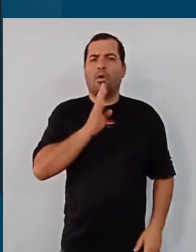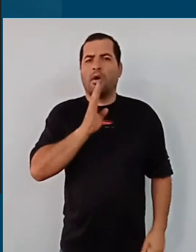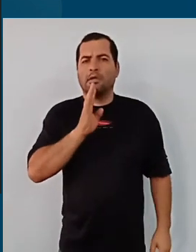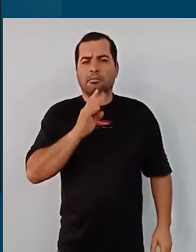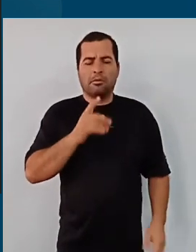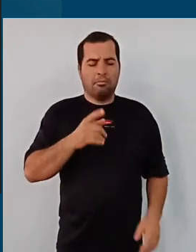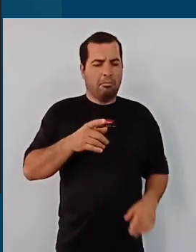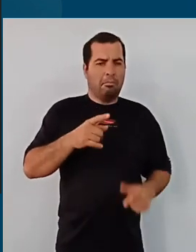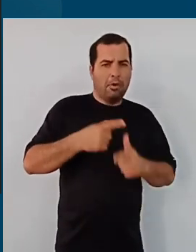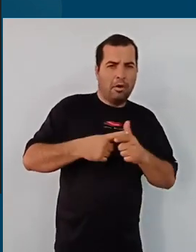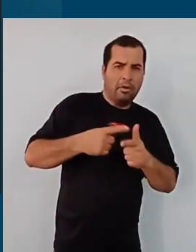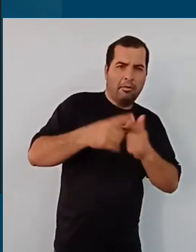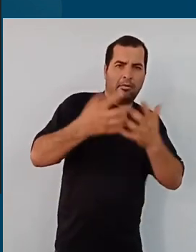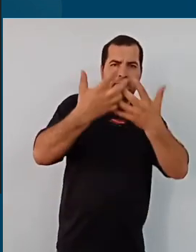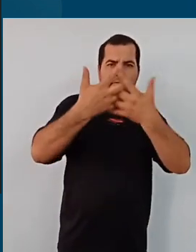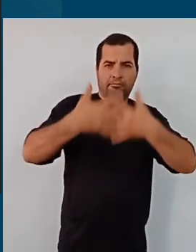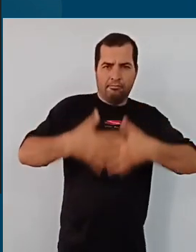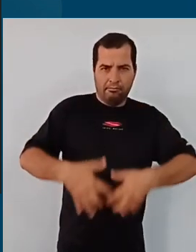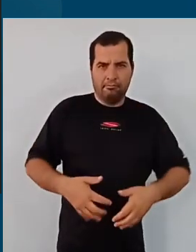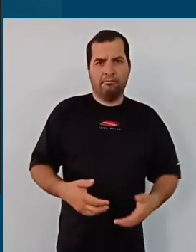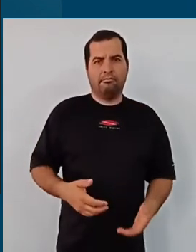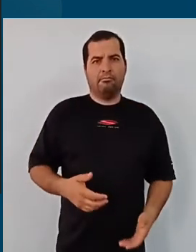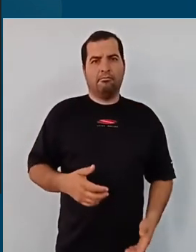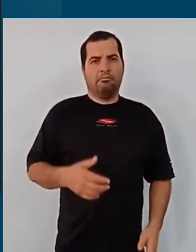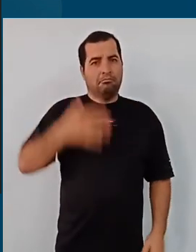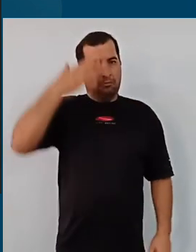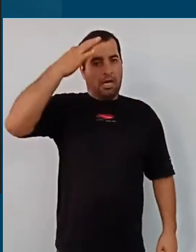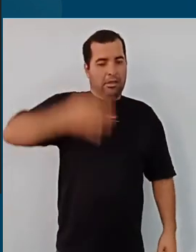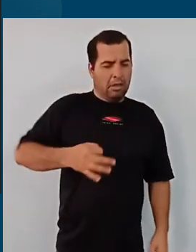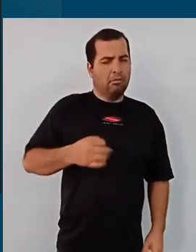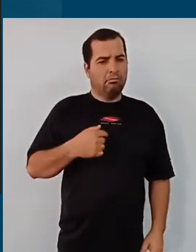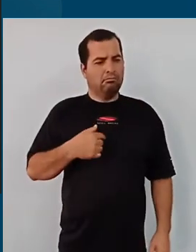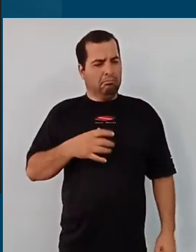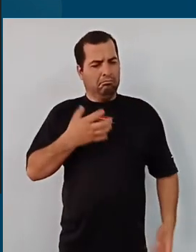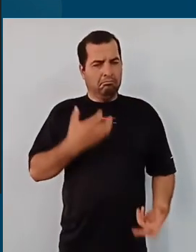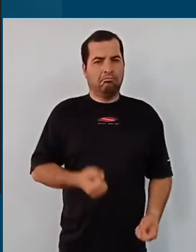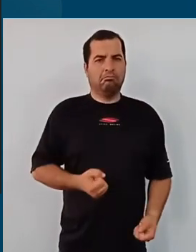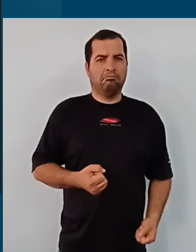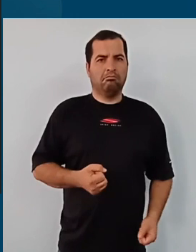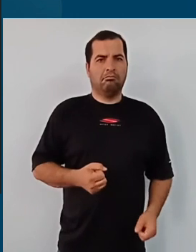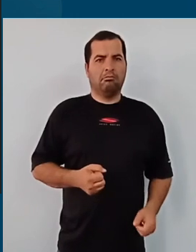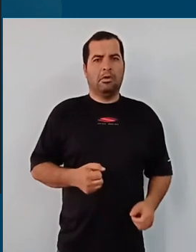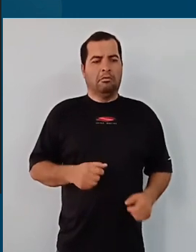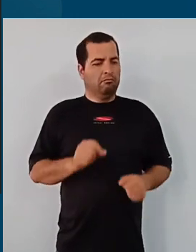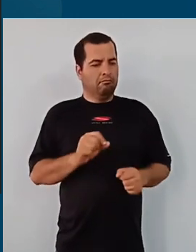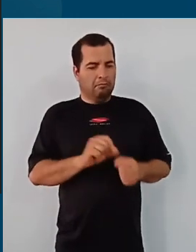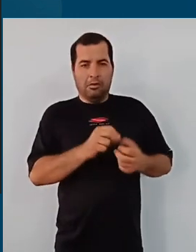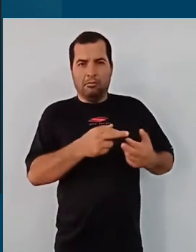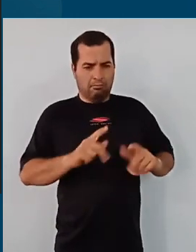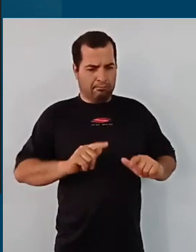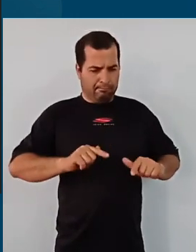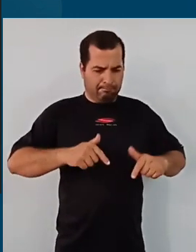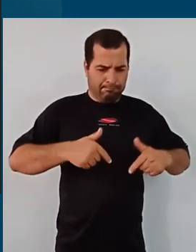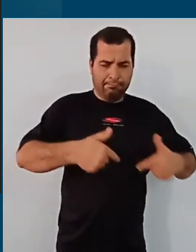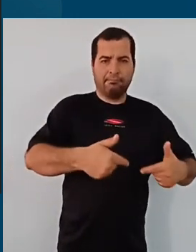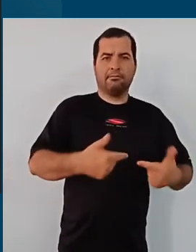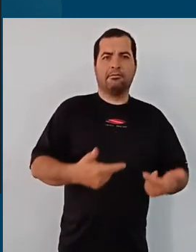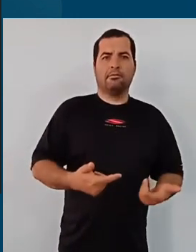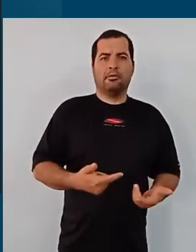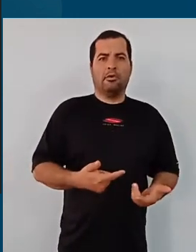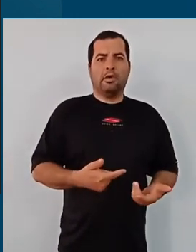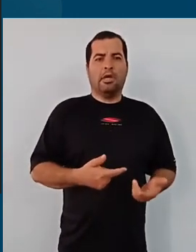para resolver problemas, ter autonomia para tomar decisões, ser proativo para identificar os dados de uma situação e